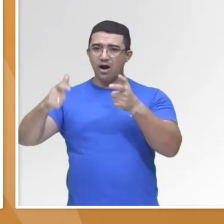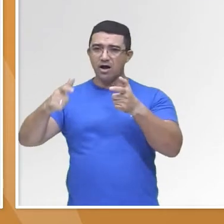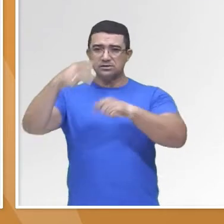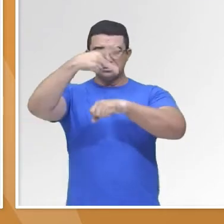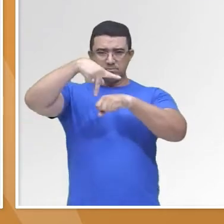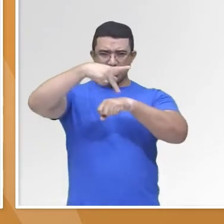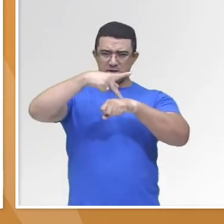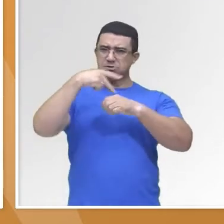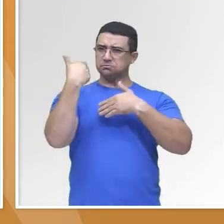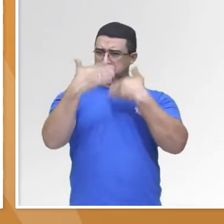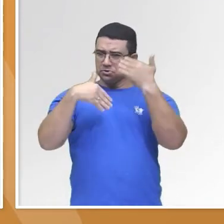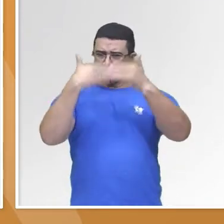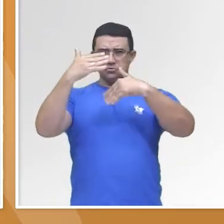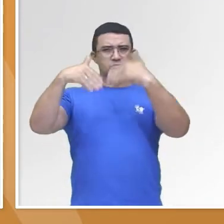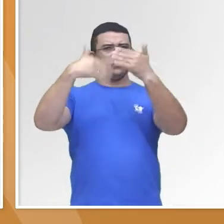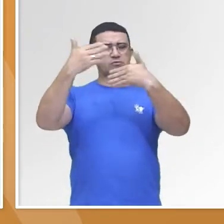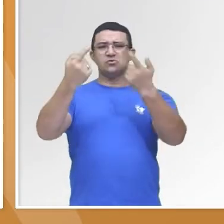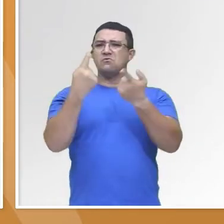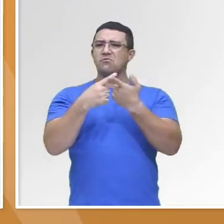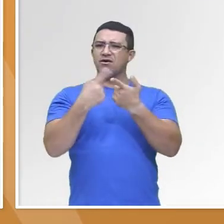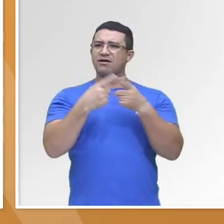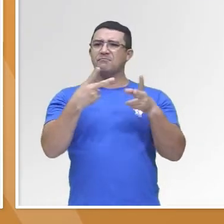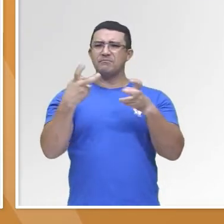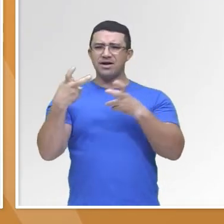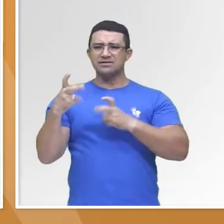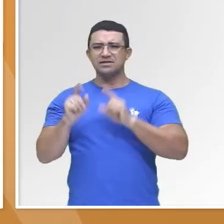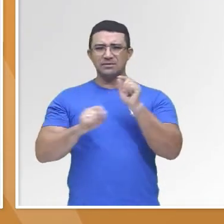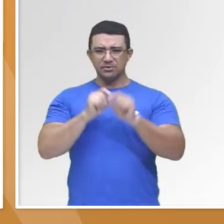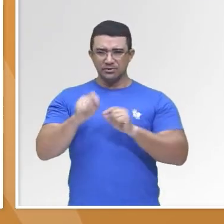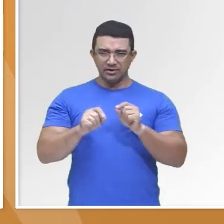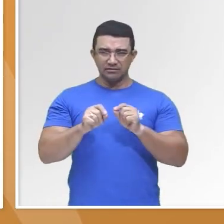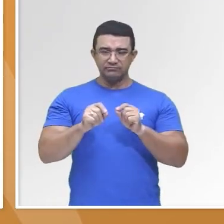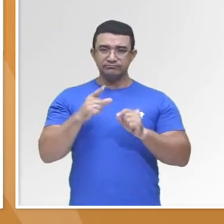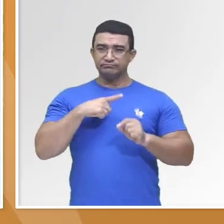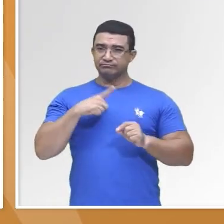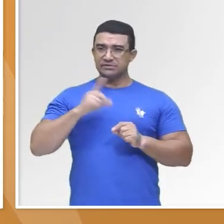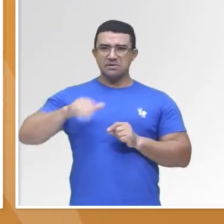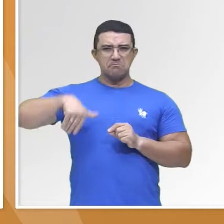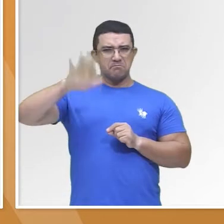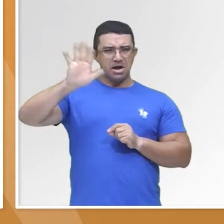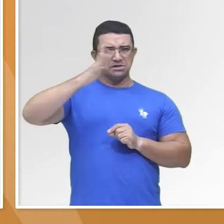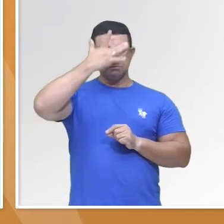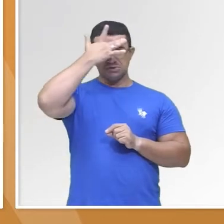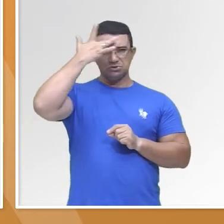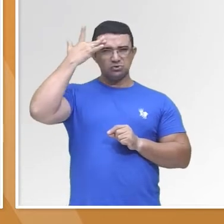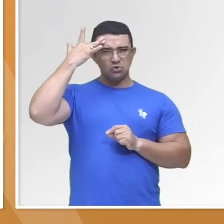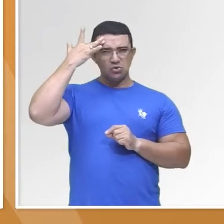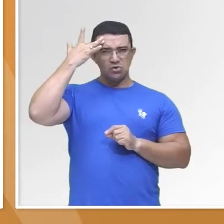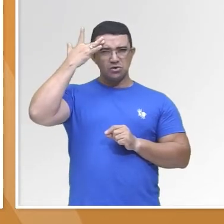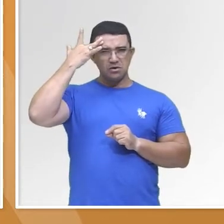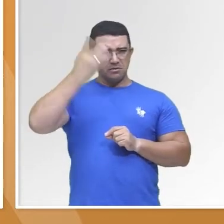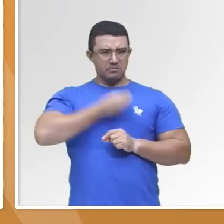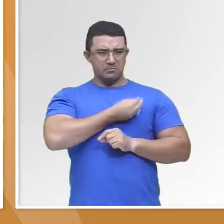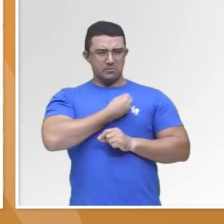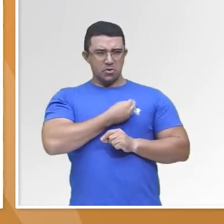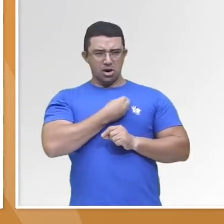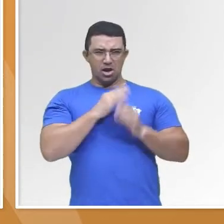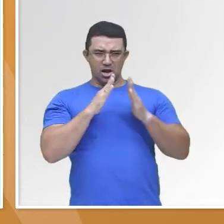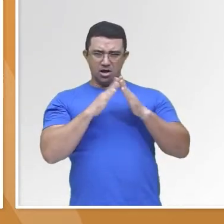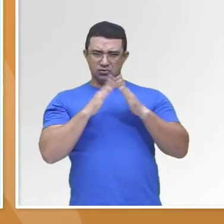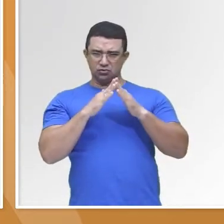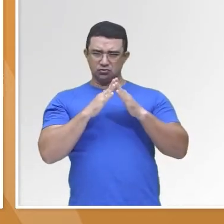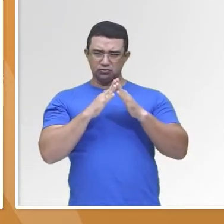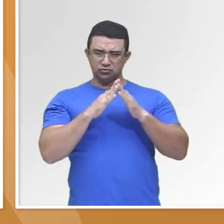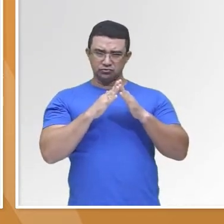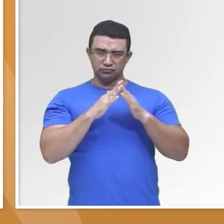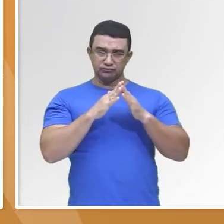desenvolvidos, a gente vai verificar essa maior concentração? Então, isso tem a ver com vários fatores, tá?